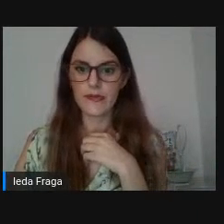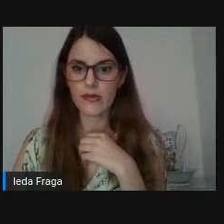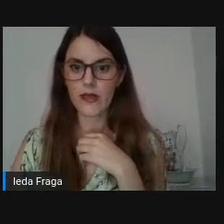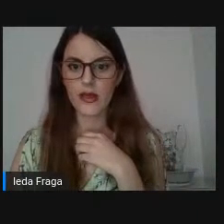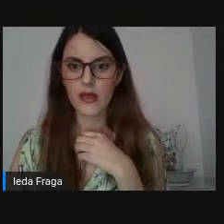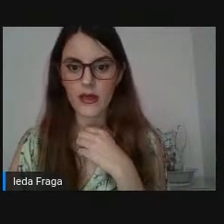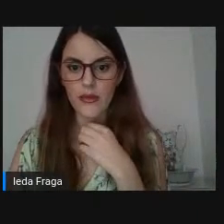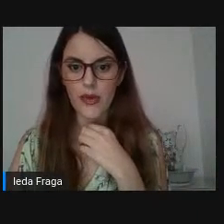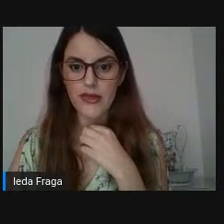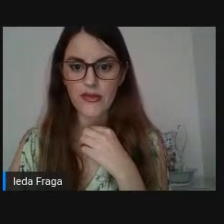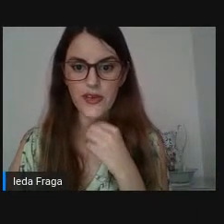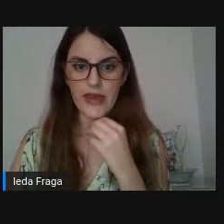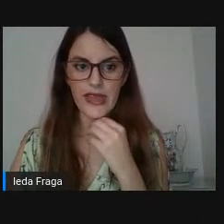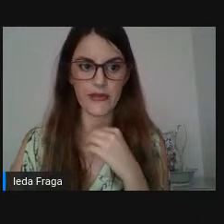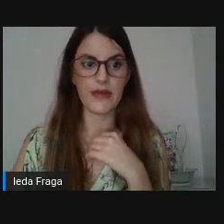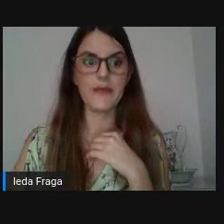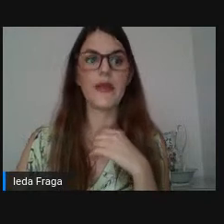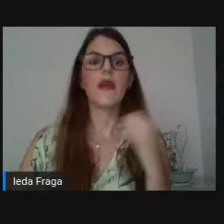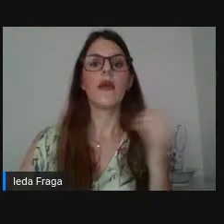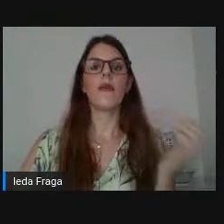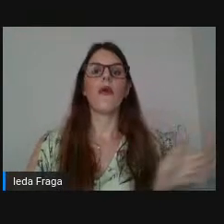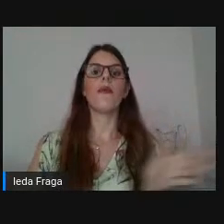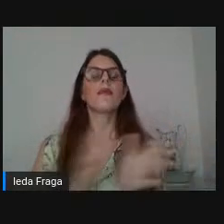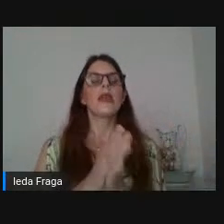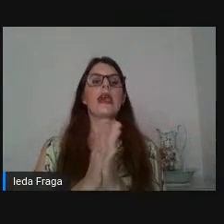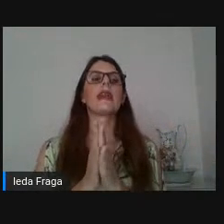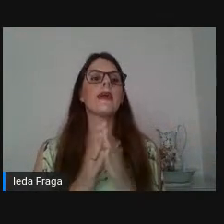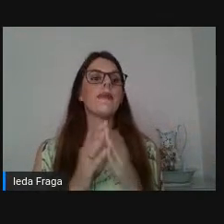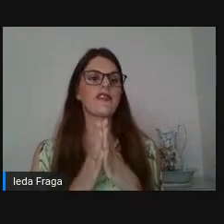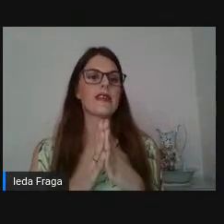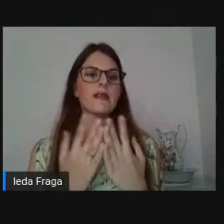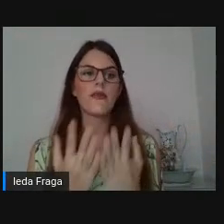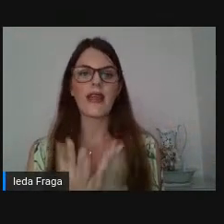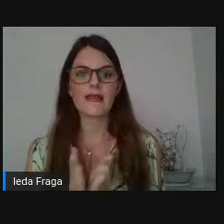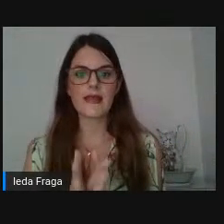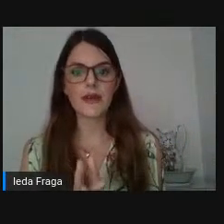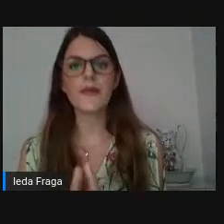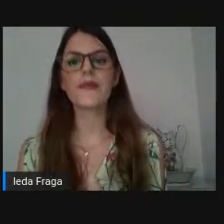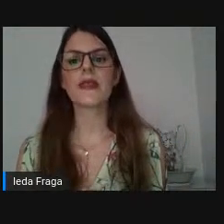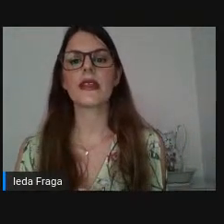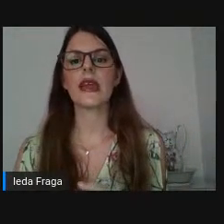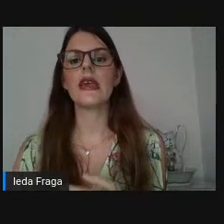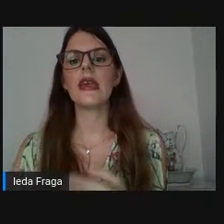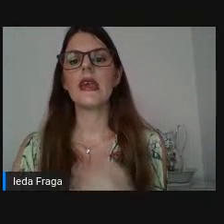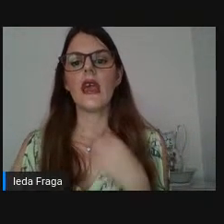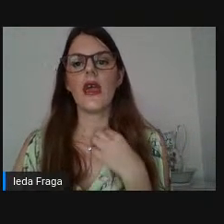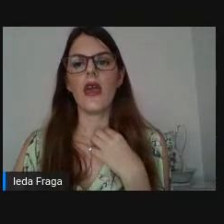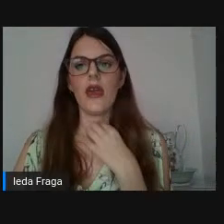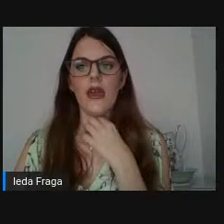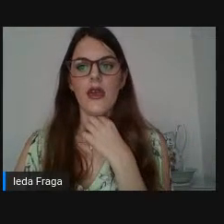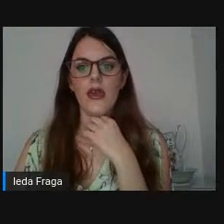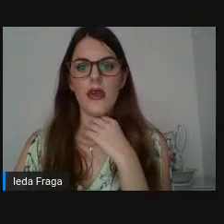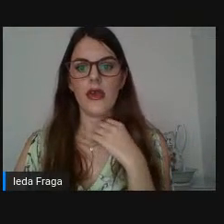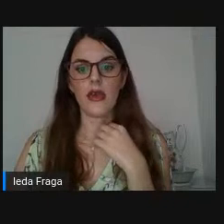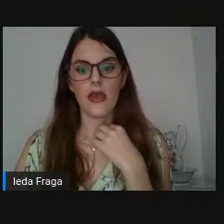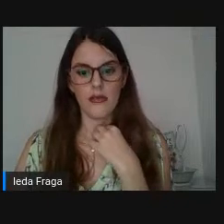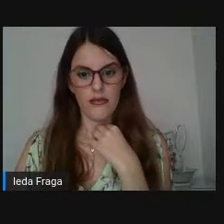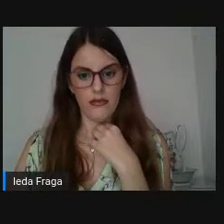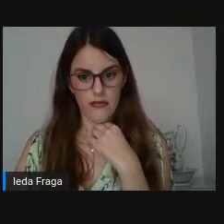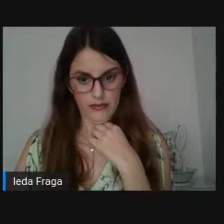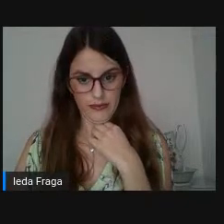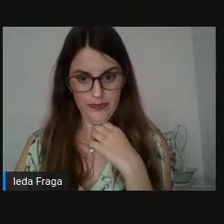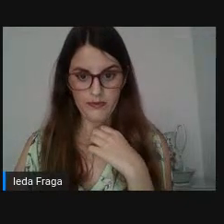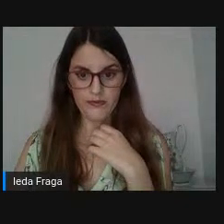Sim? Posso continuar, então, né? Bom, e aí depois dessa simulação, né,